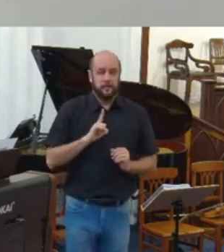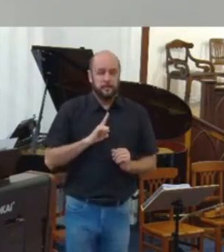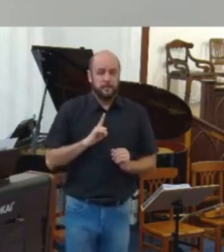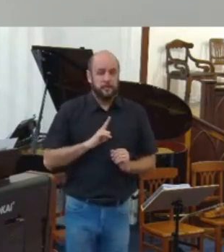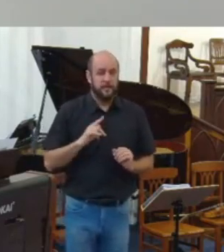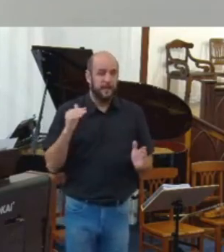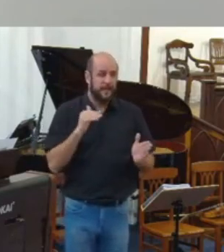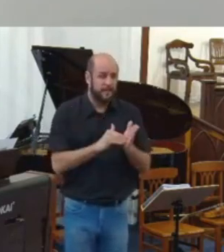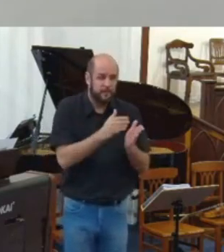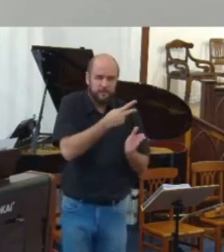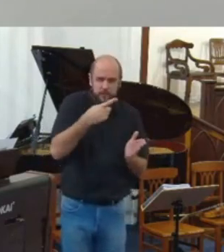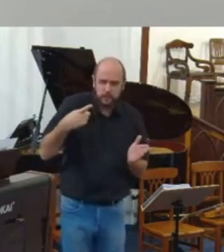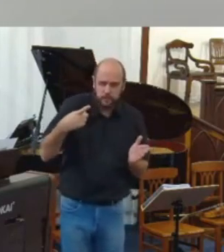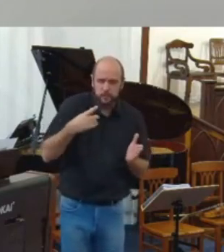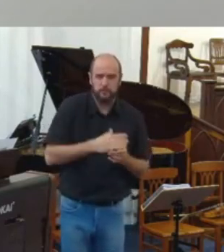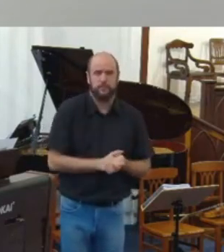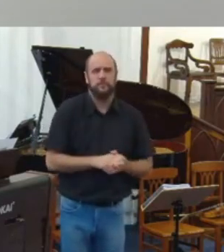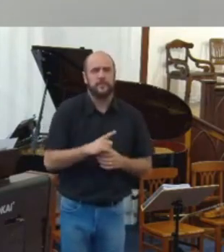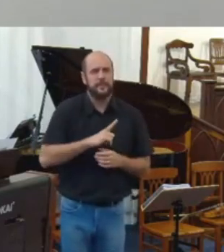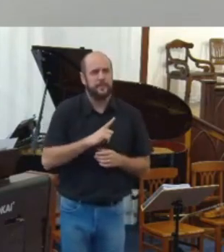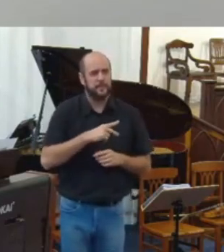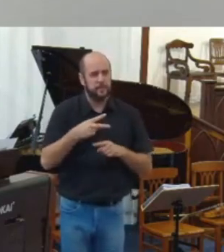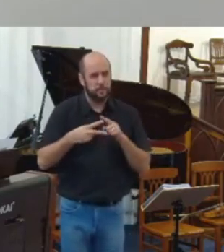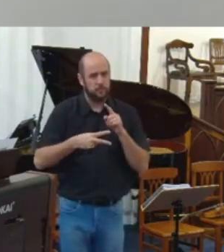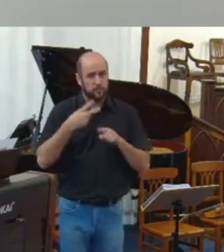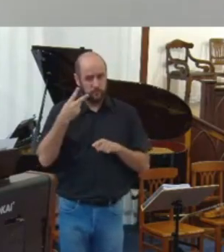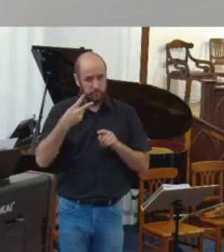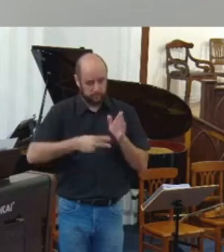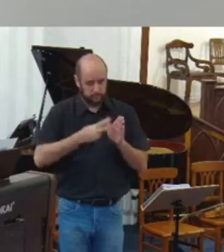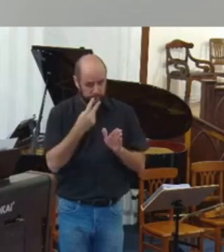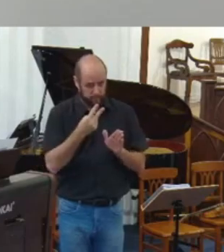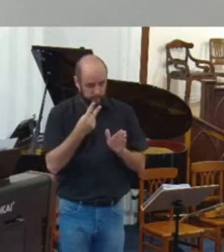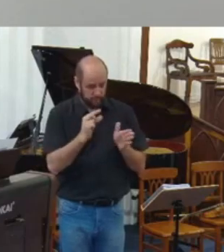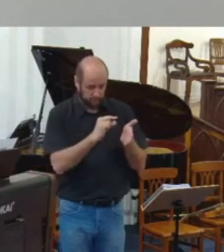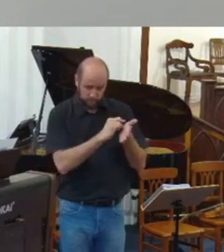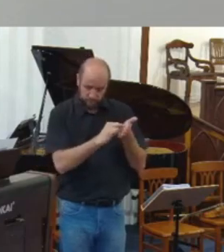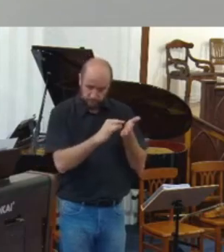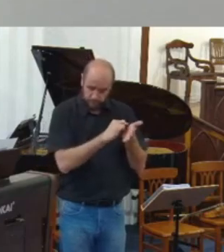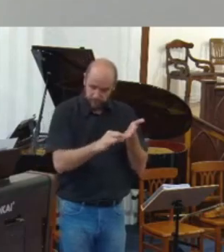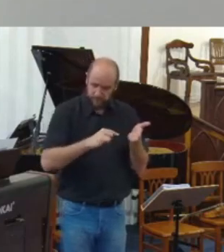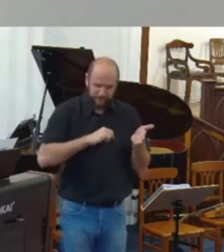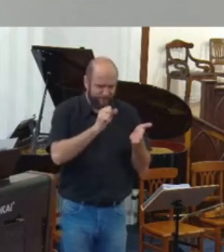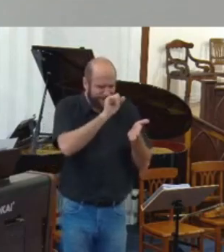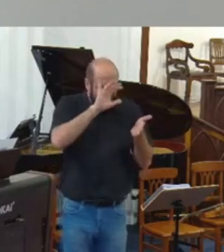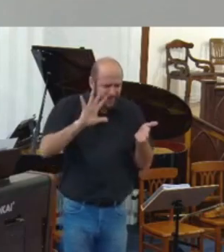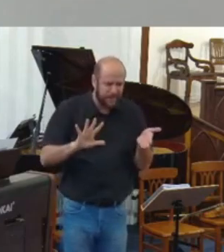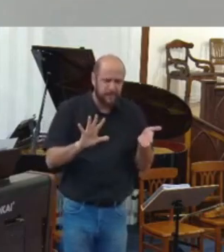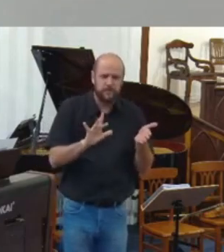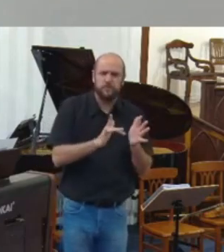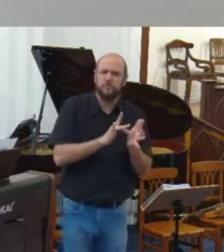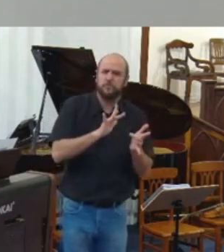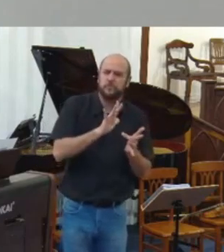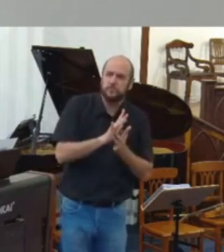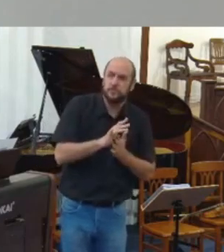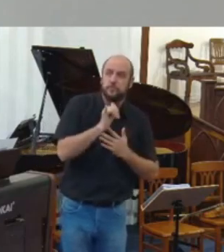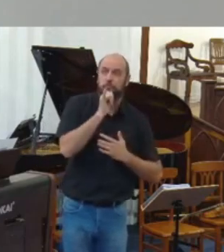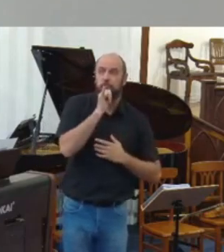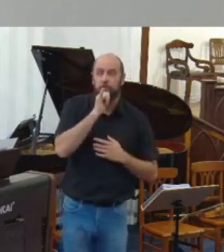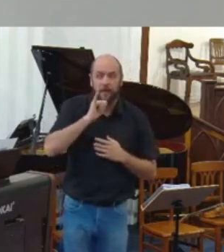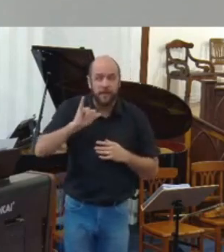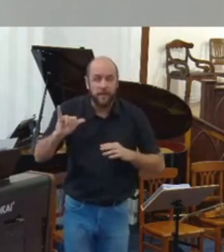até o 21 também, nós temos duas vezes, de maneira muito claras, Jesus